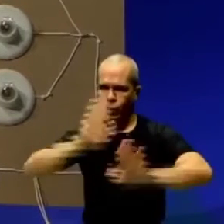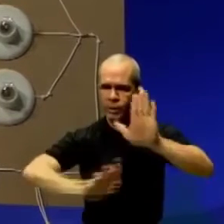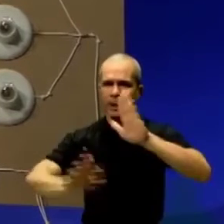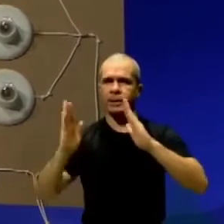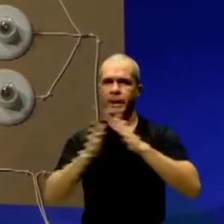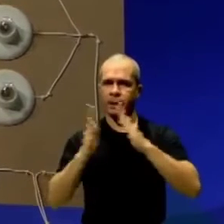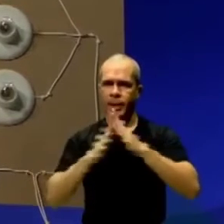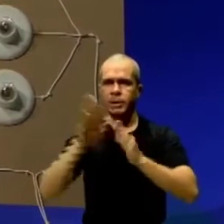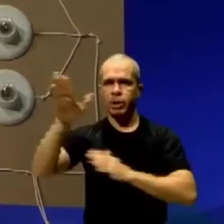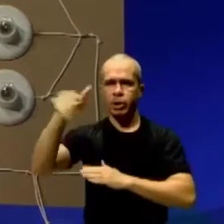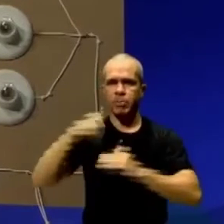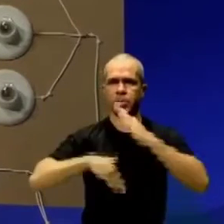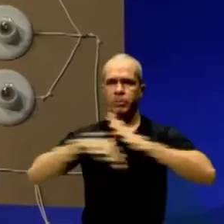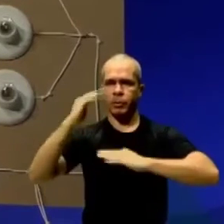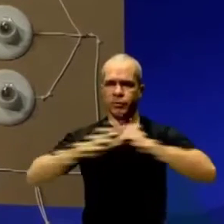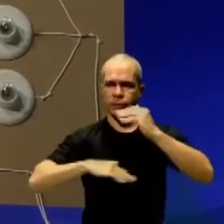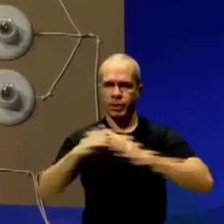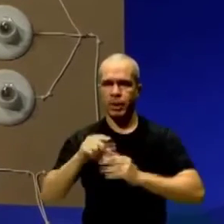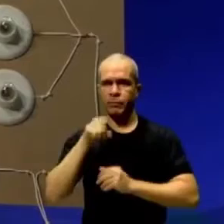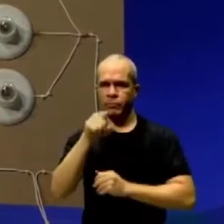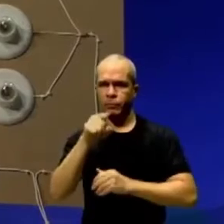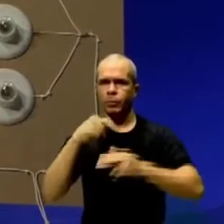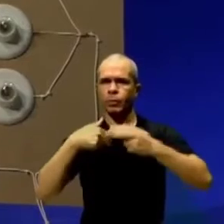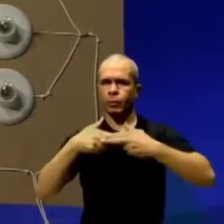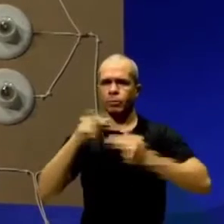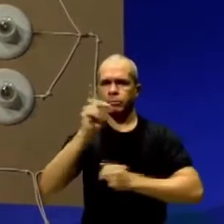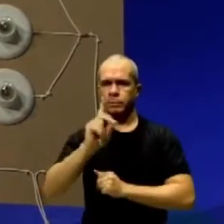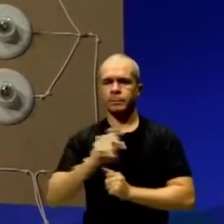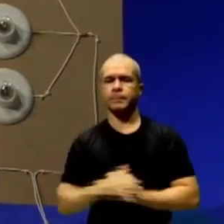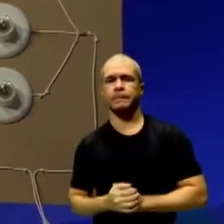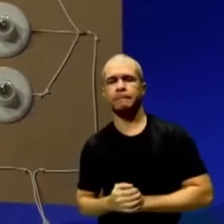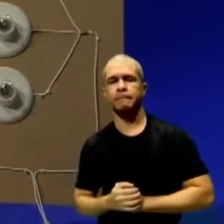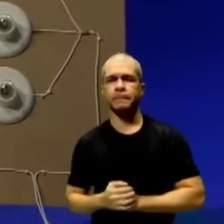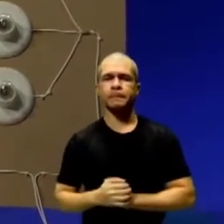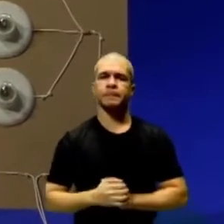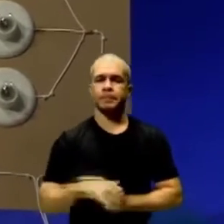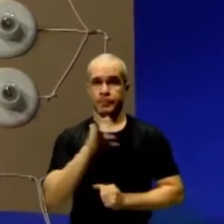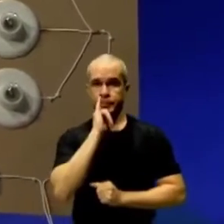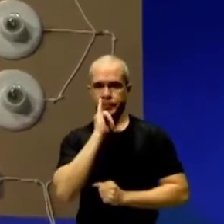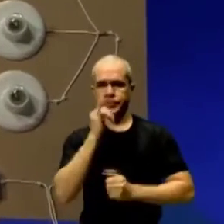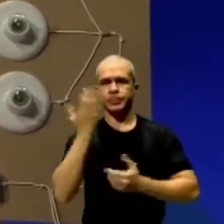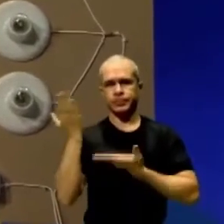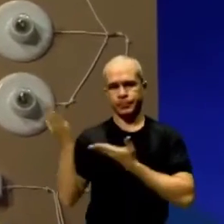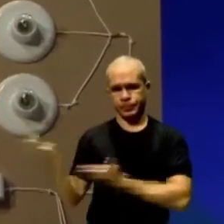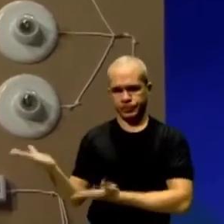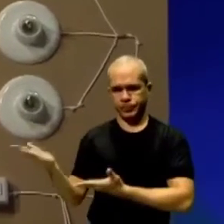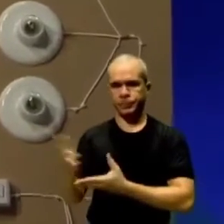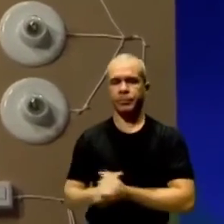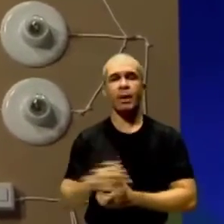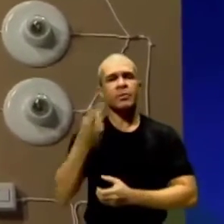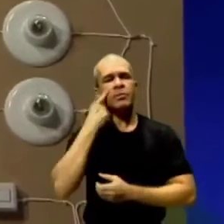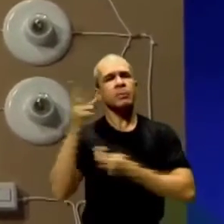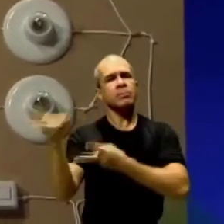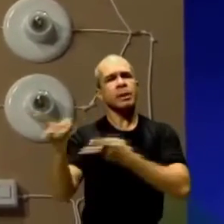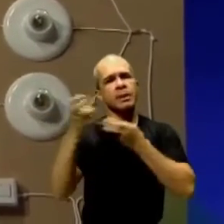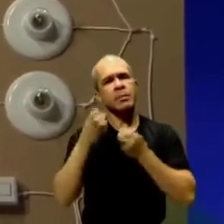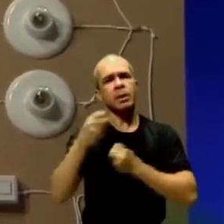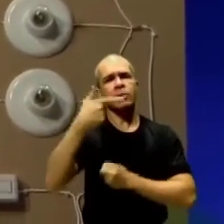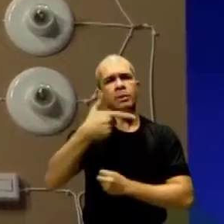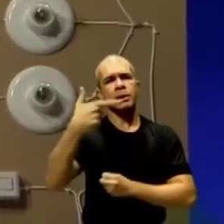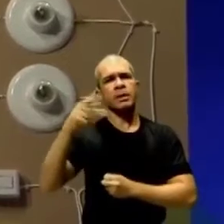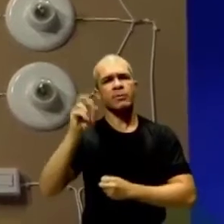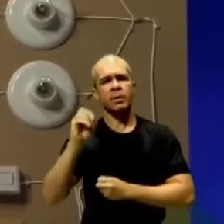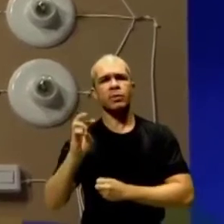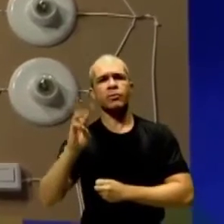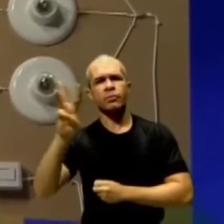olha só, quando você tem esse cara aqui, olha, e você pega lá, eu quero verificar a voltagem, é 220 volts, não